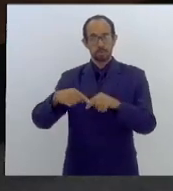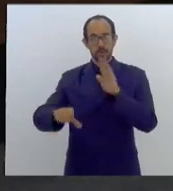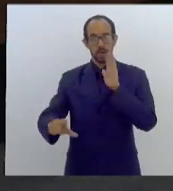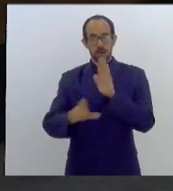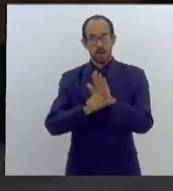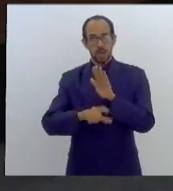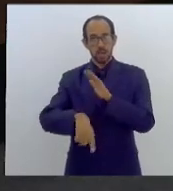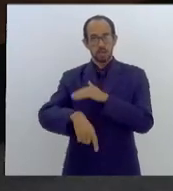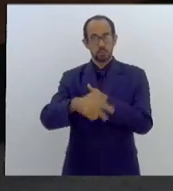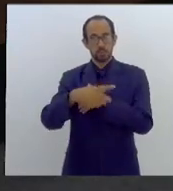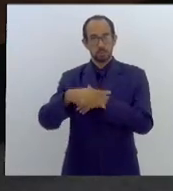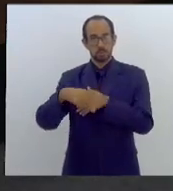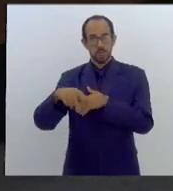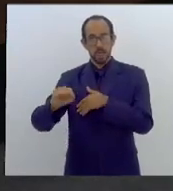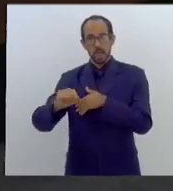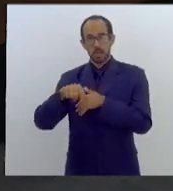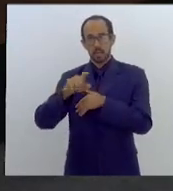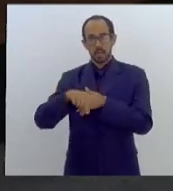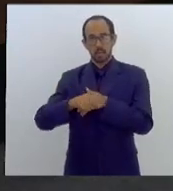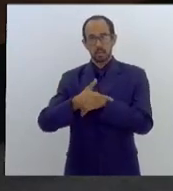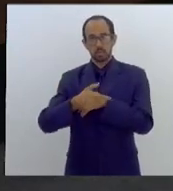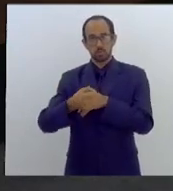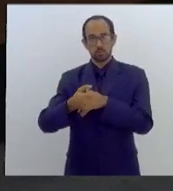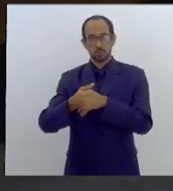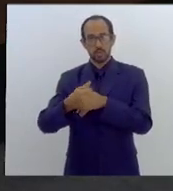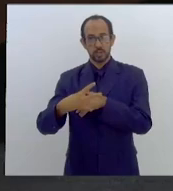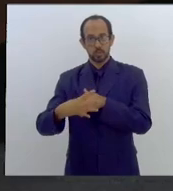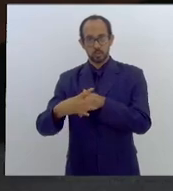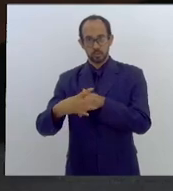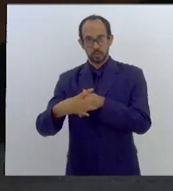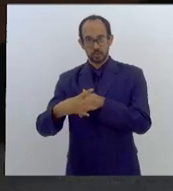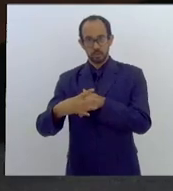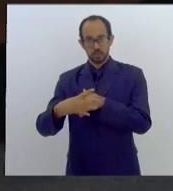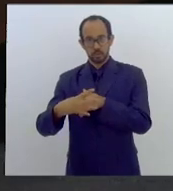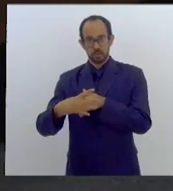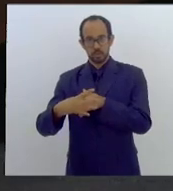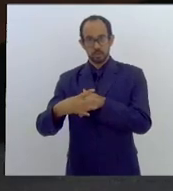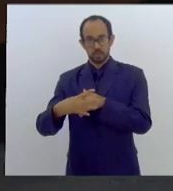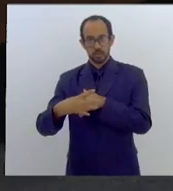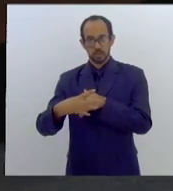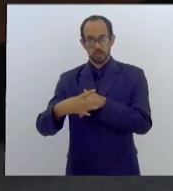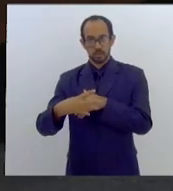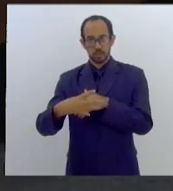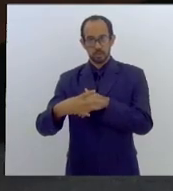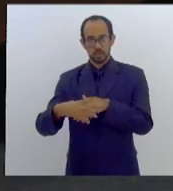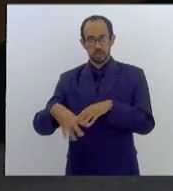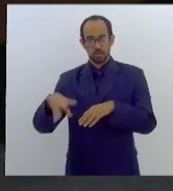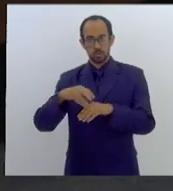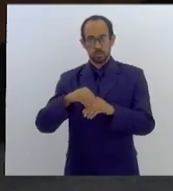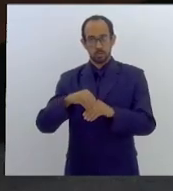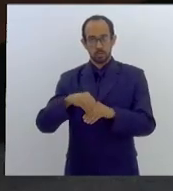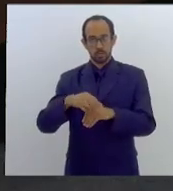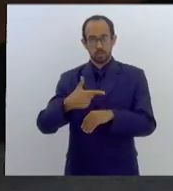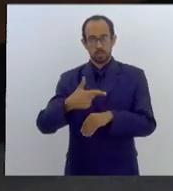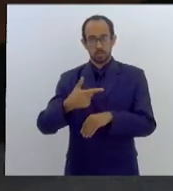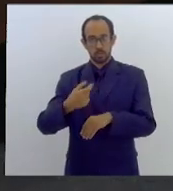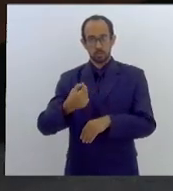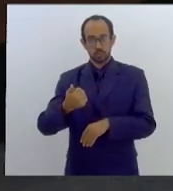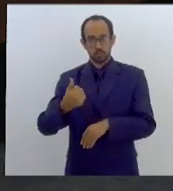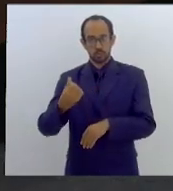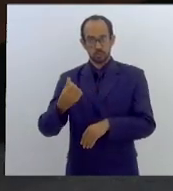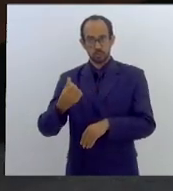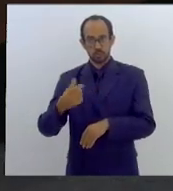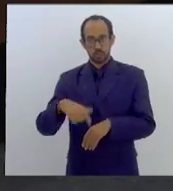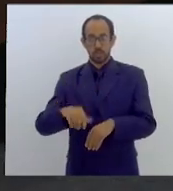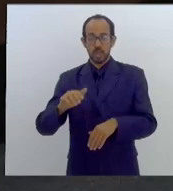que é 2014. Ele estendeu a 16. Aumentou o parcelamento para